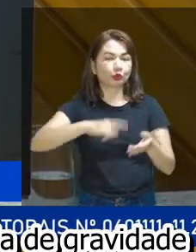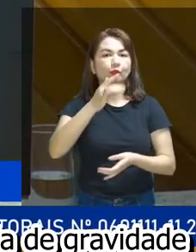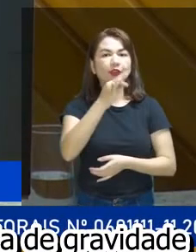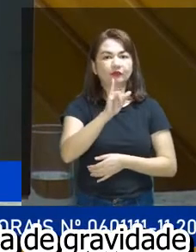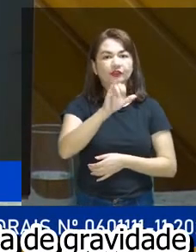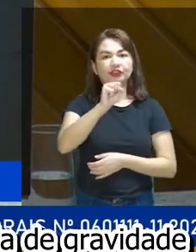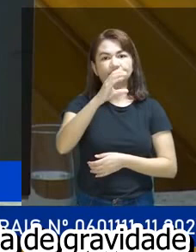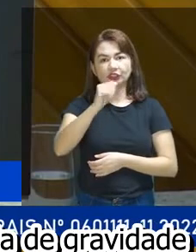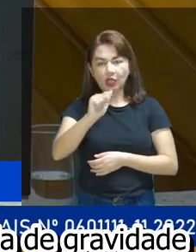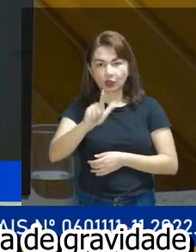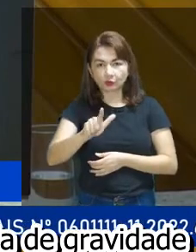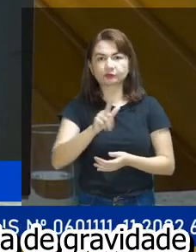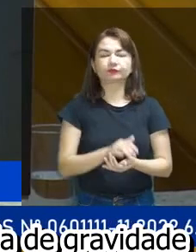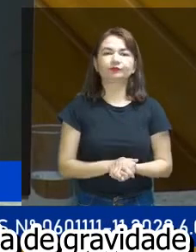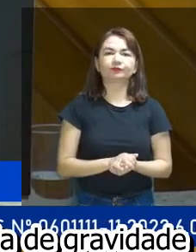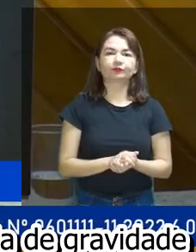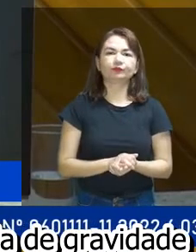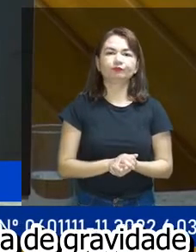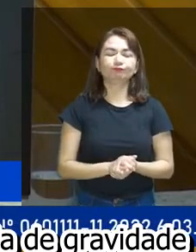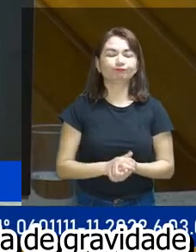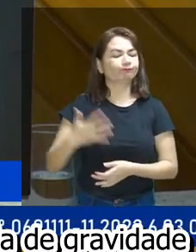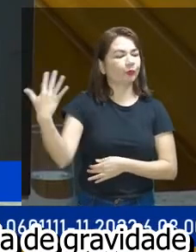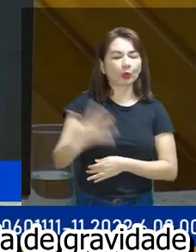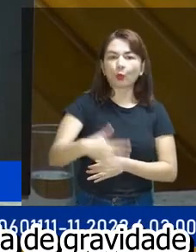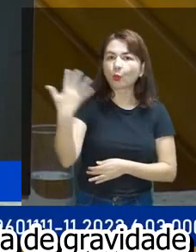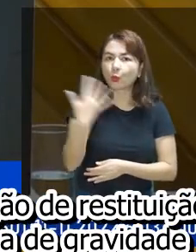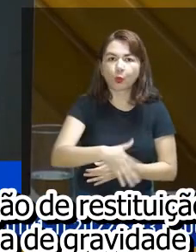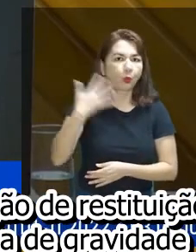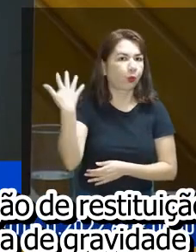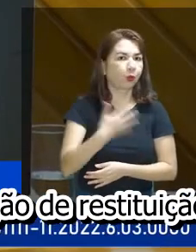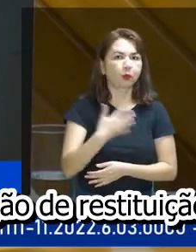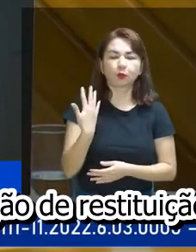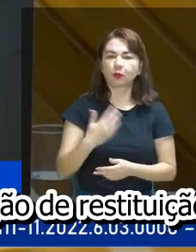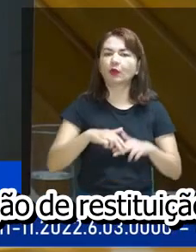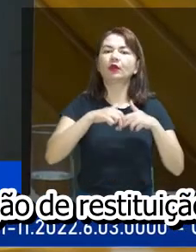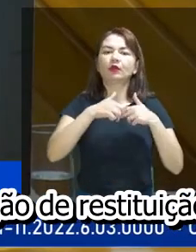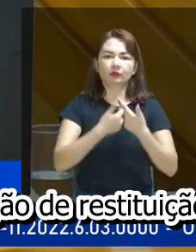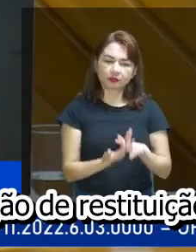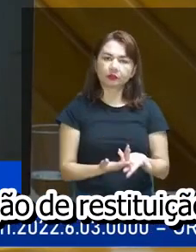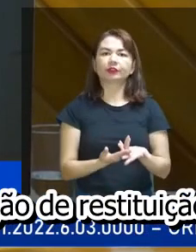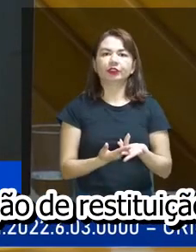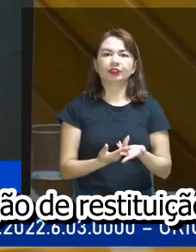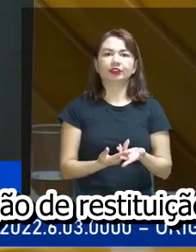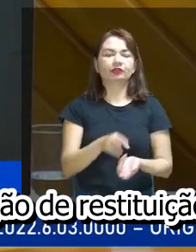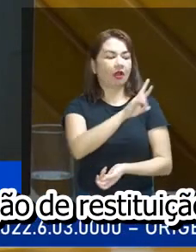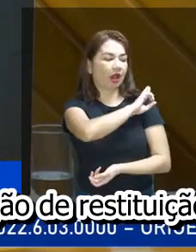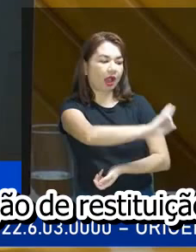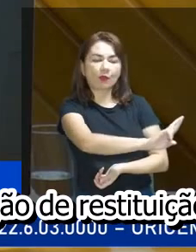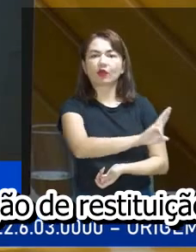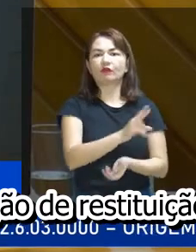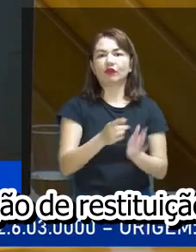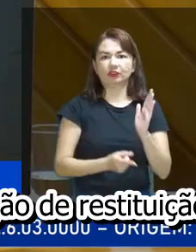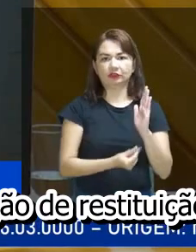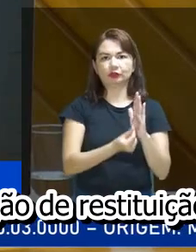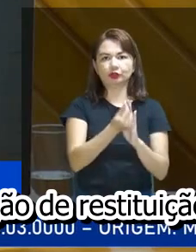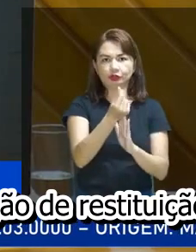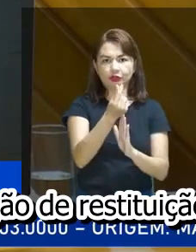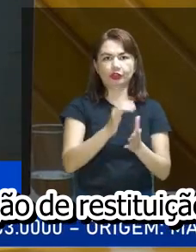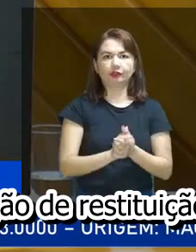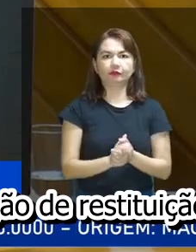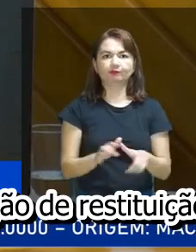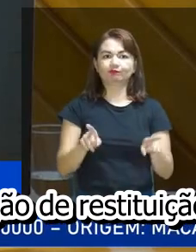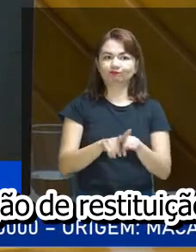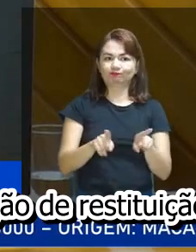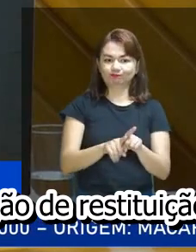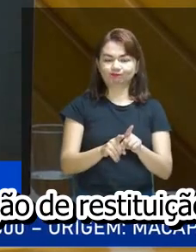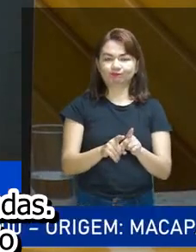consubstancia irregularidade eivada de gravidade, suficiente para ensejar a desaprovação das contas e determinação